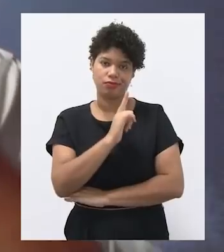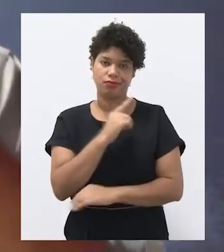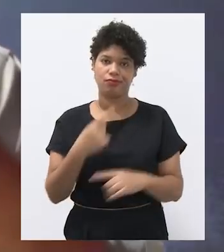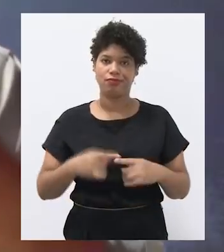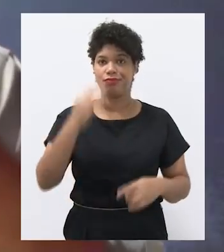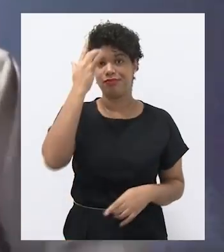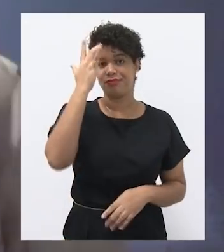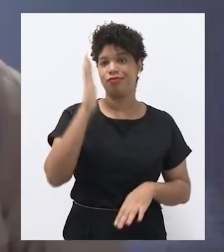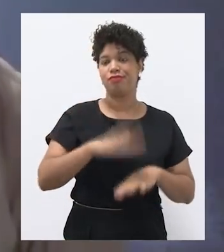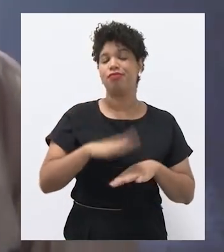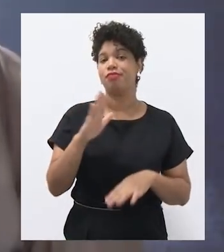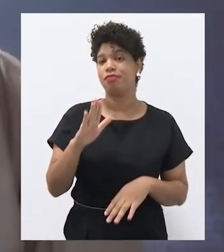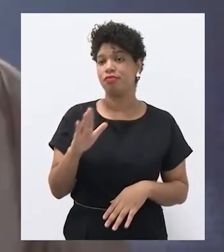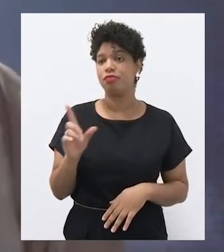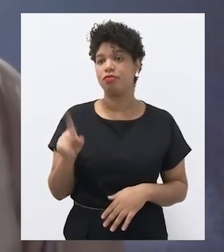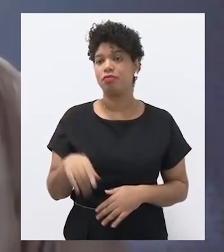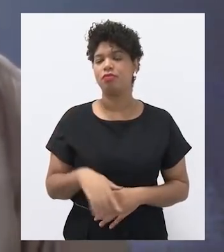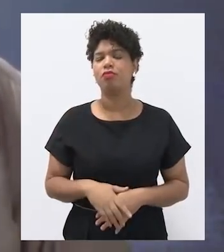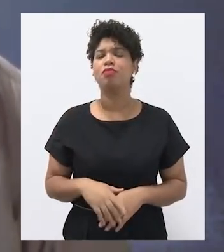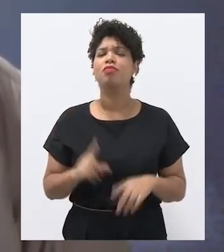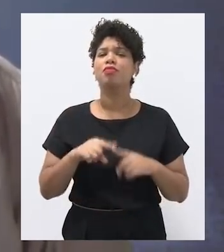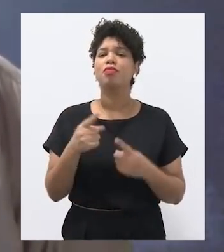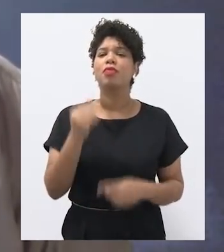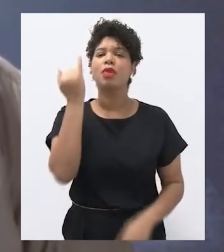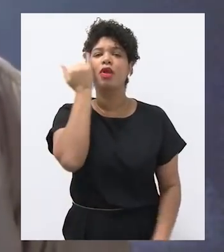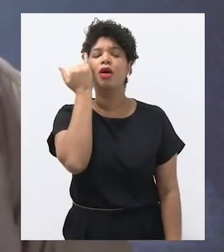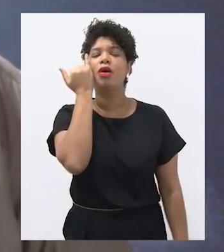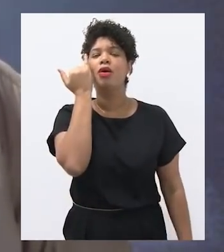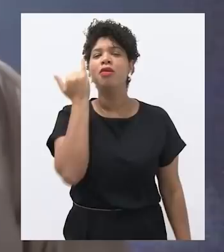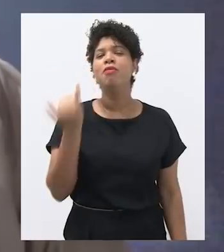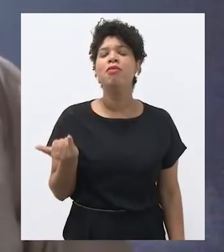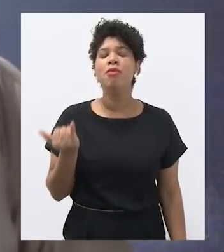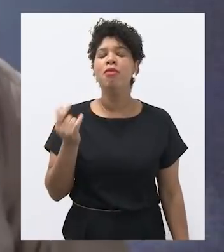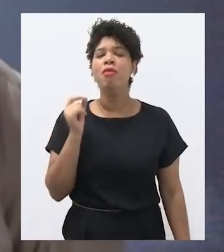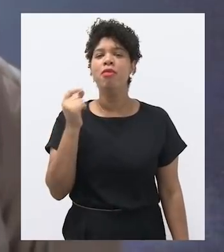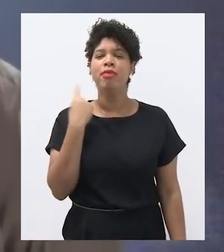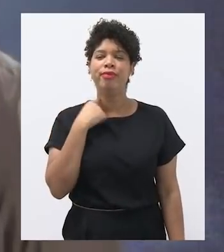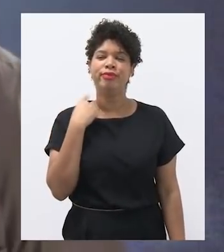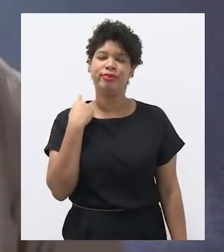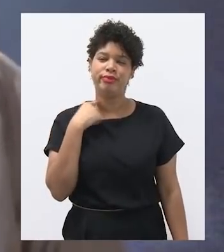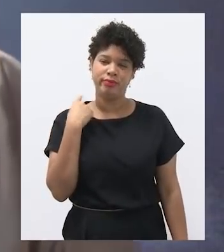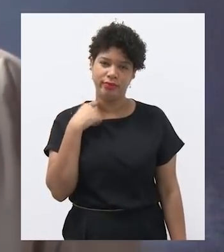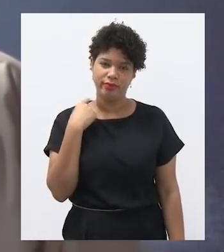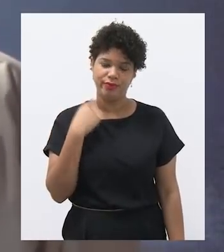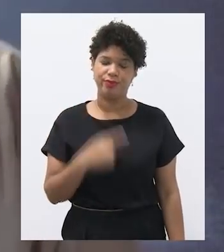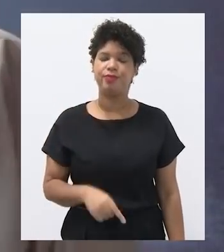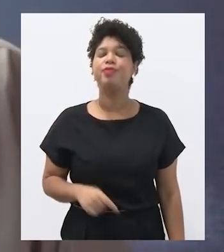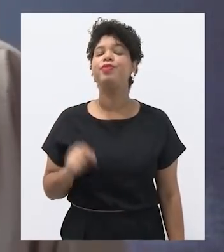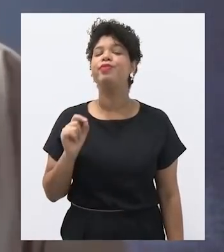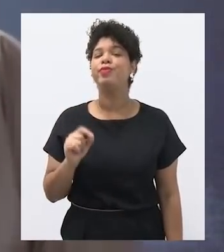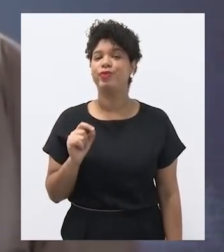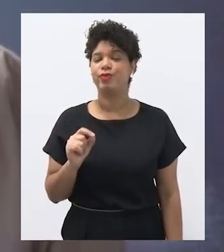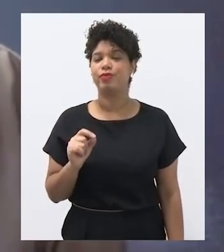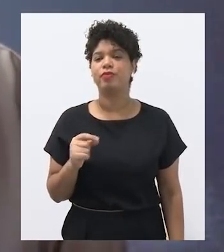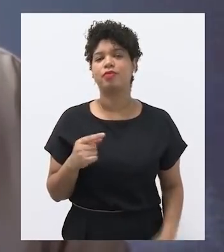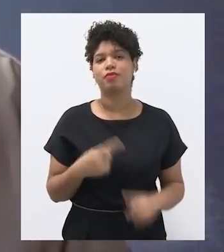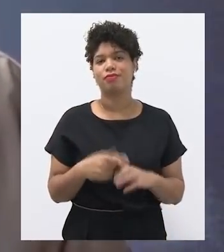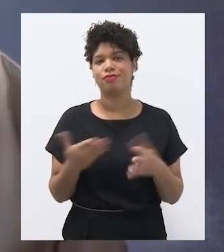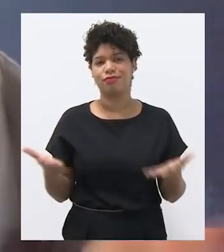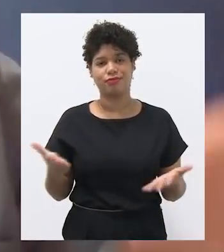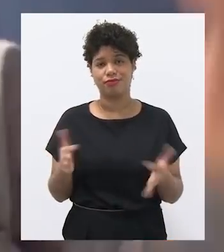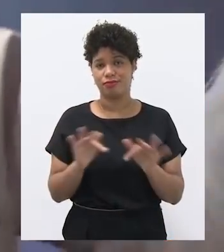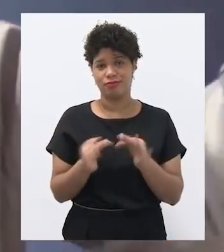mas essa preguiça ela se deve a que comportamento? Ao fato de que ficou muito mais